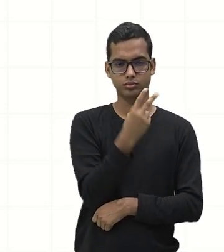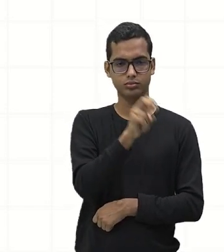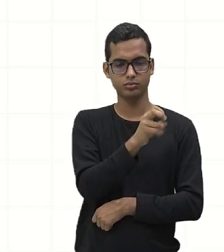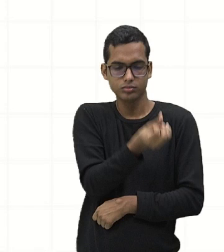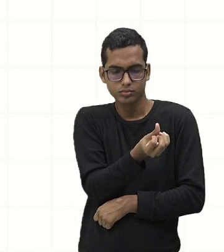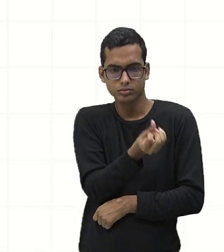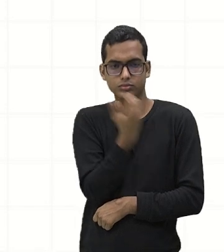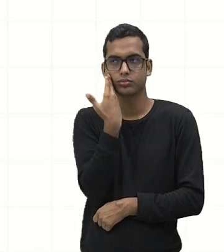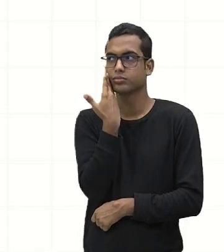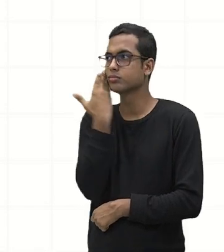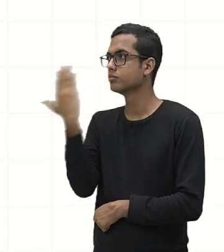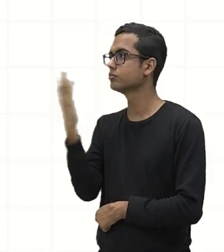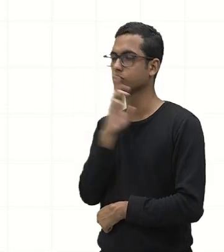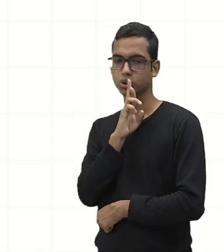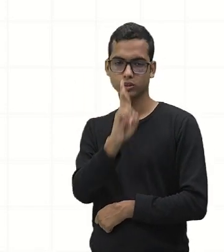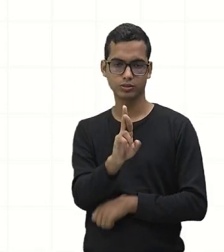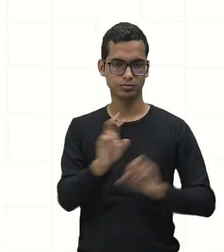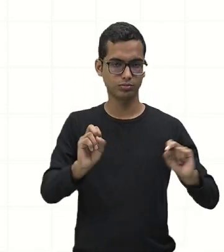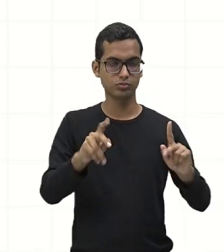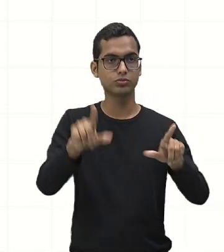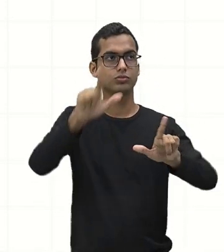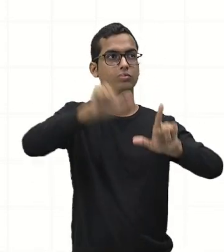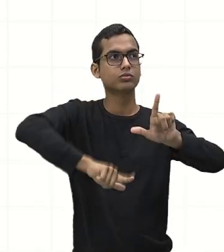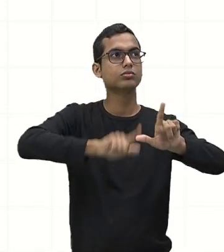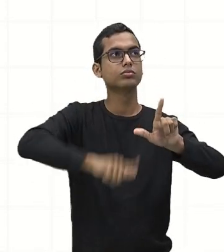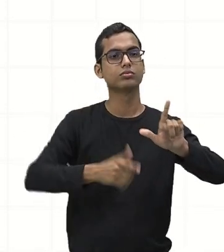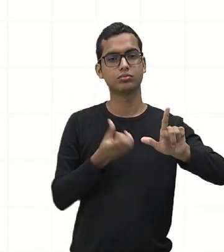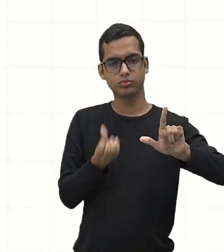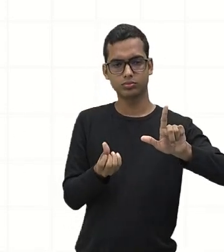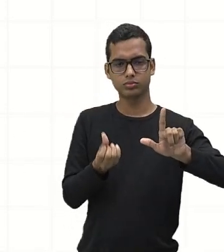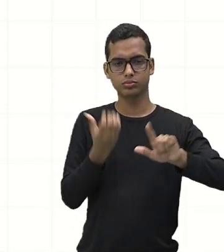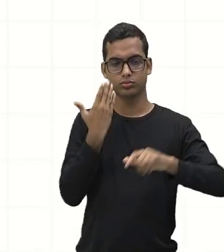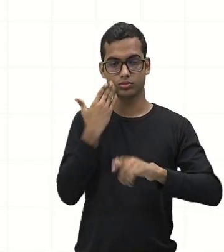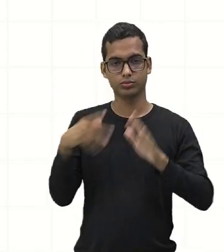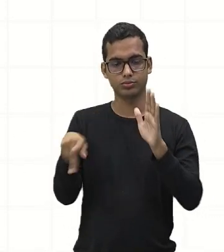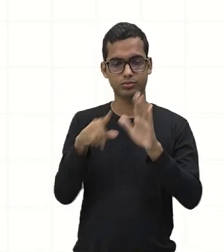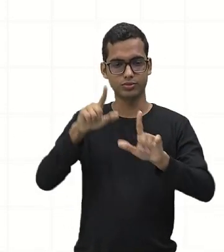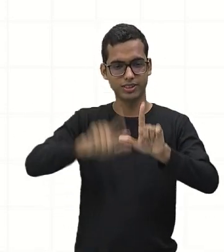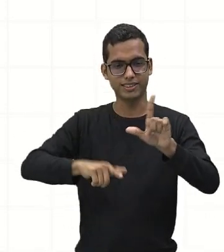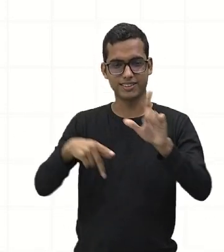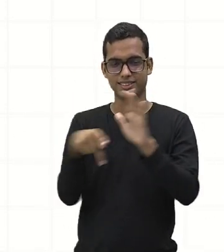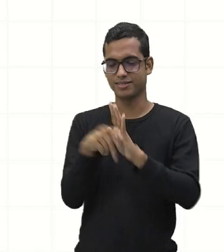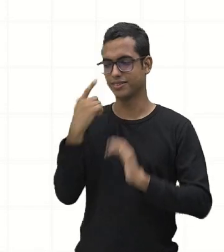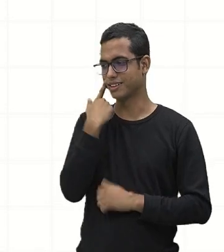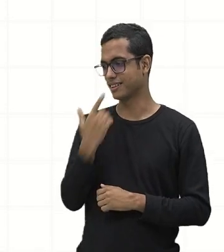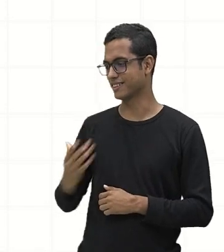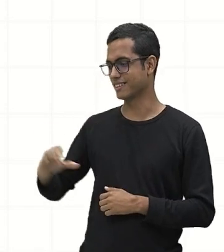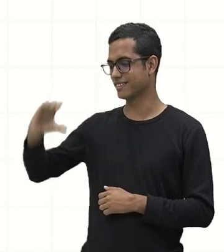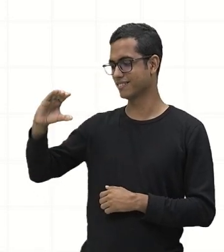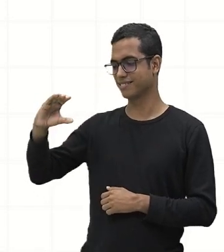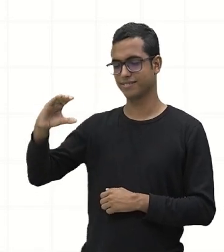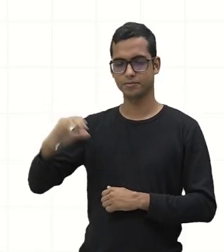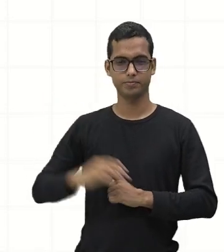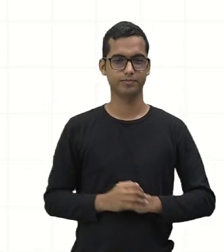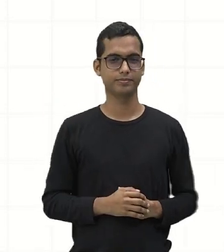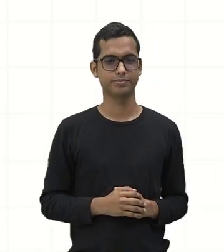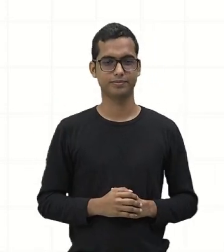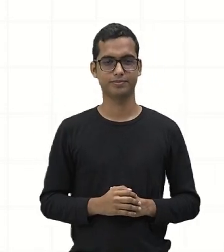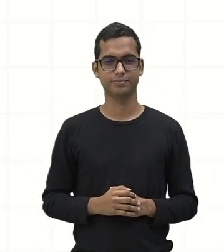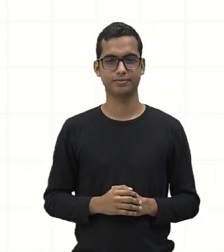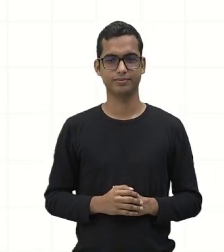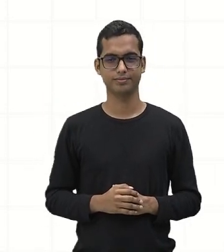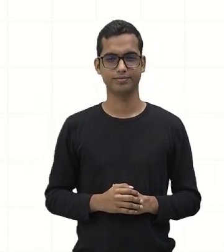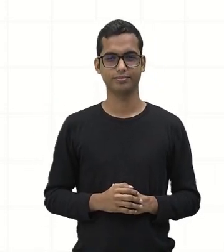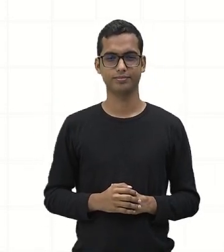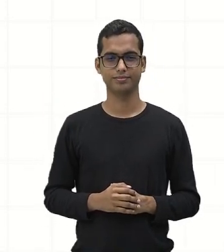256. Letra C, 5 ao quadrado, e ele está sendo elevado ao quadrado.